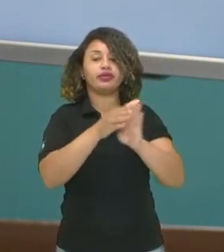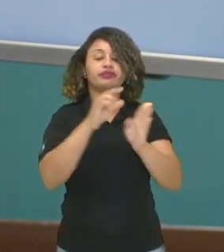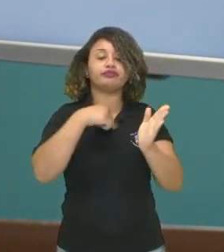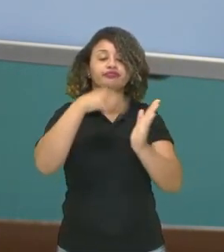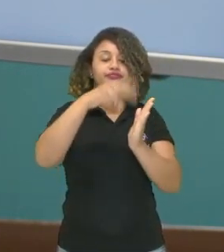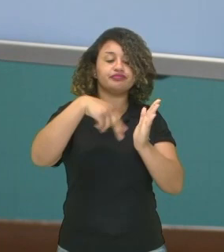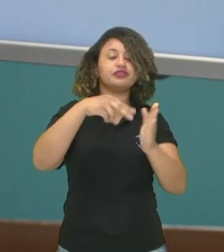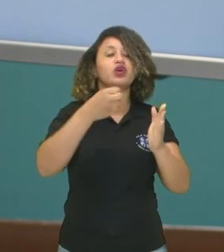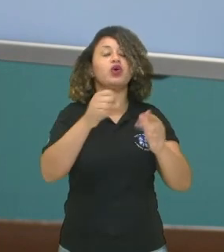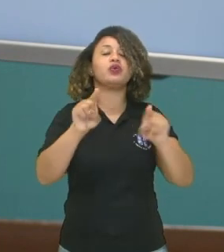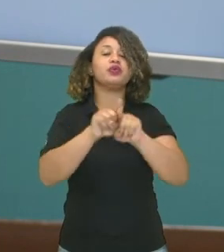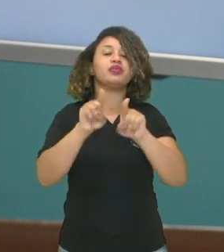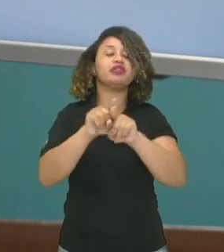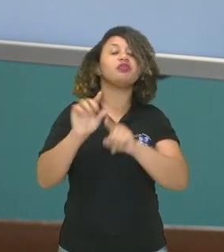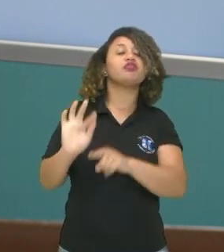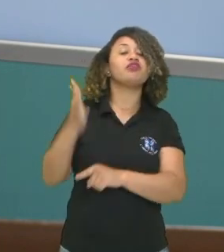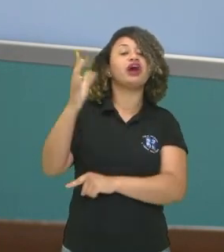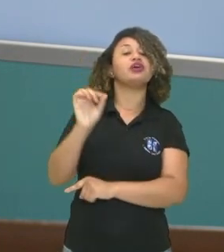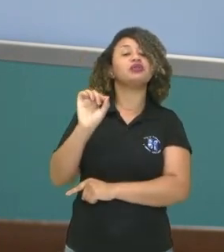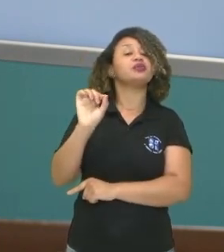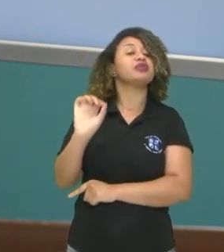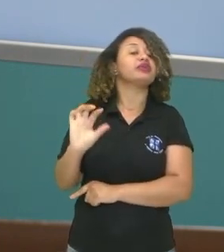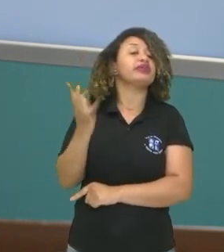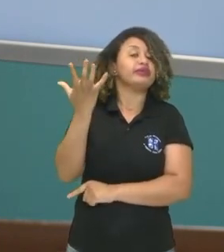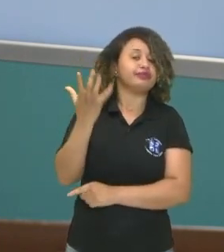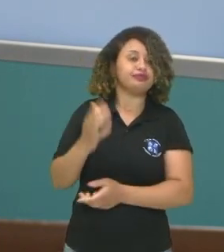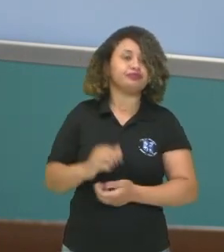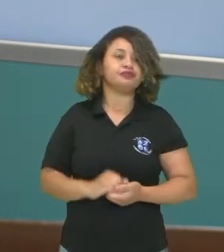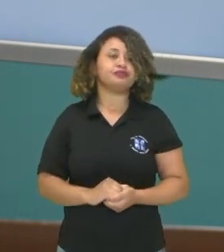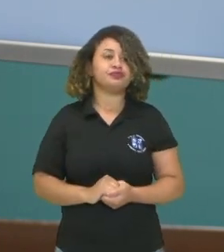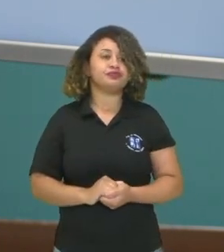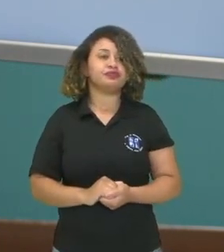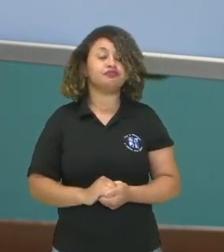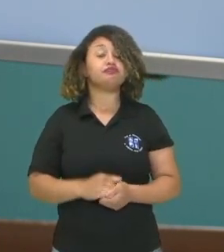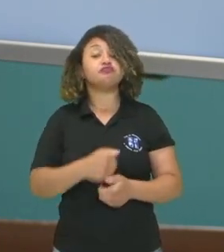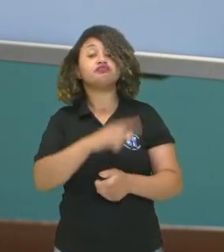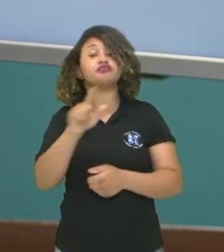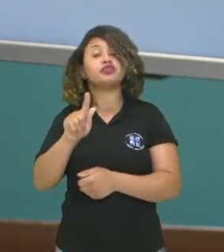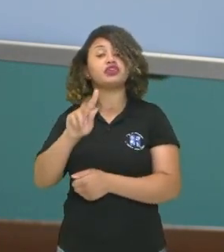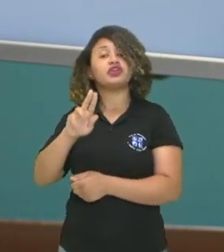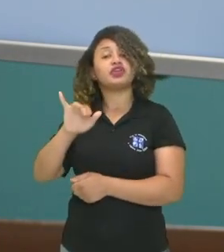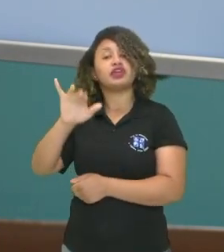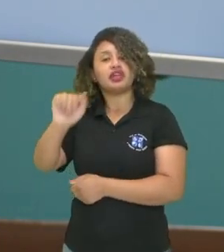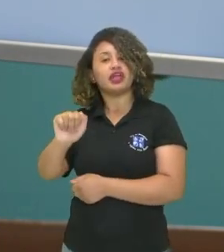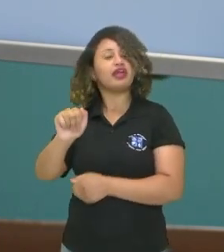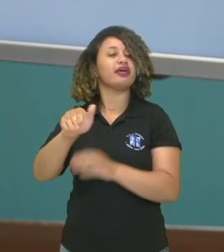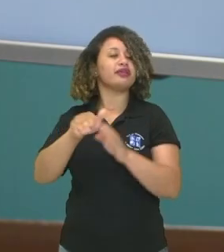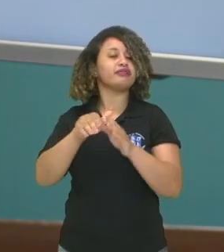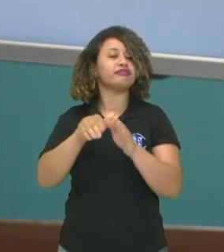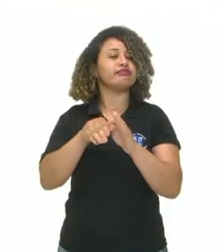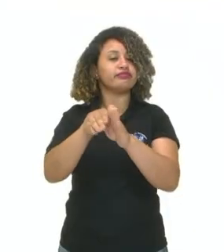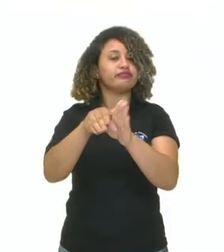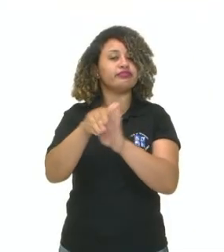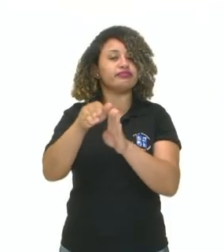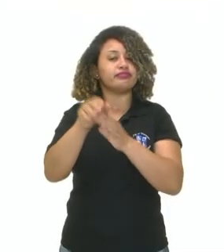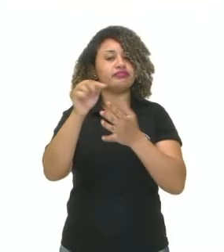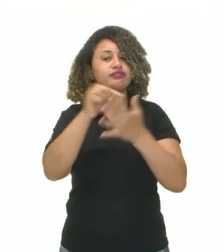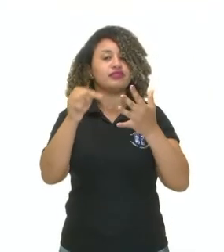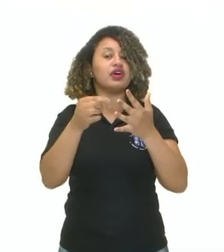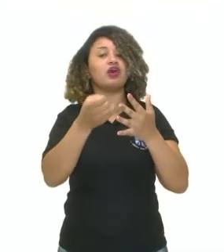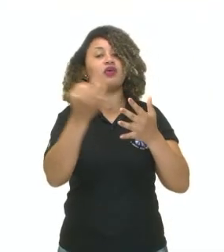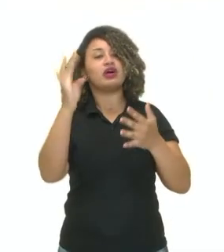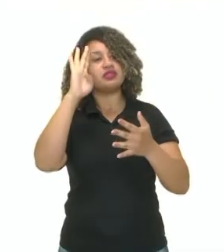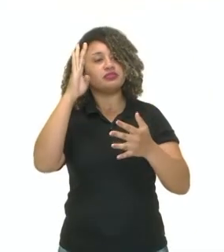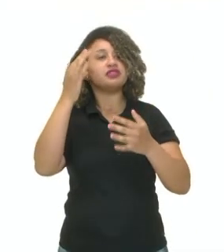um fato que aconteceu. E o guia, quais são as principais características? É um gênero que